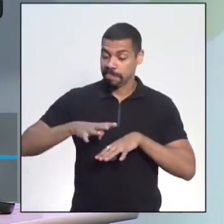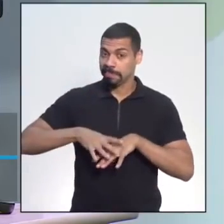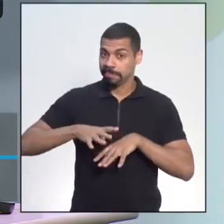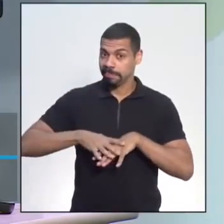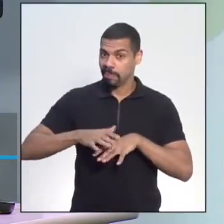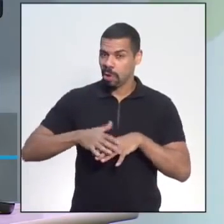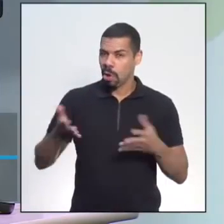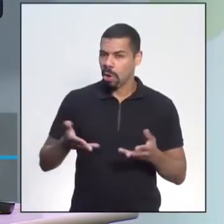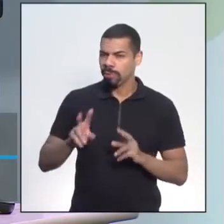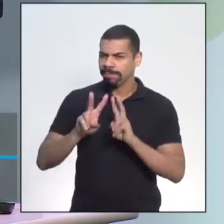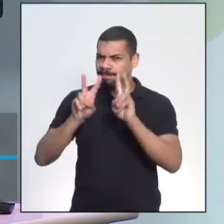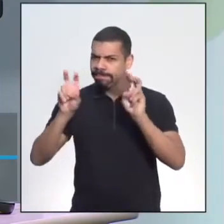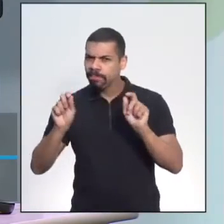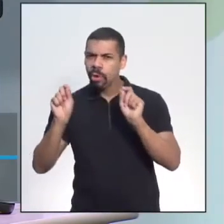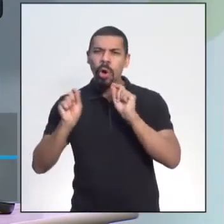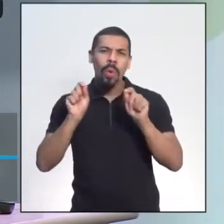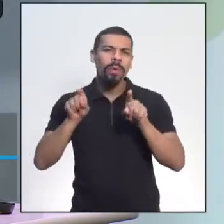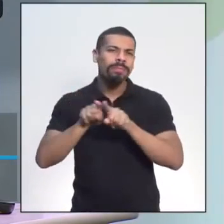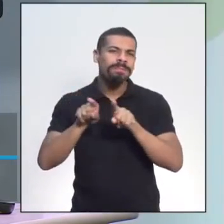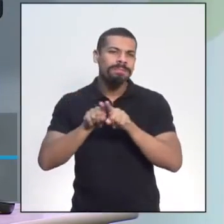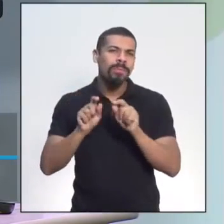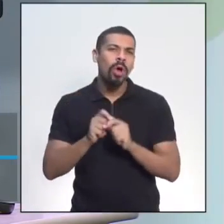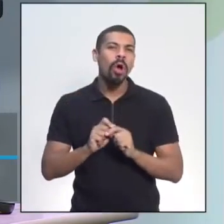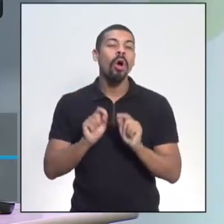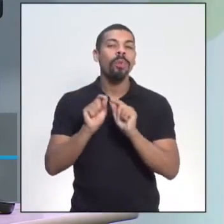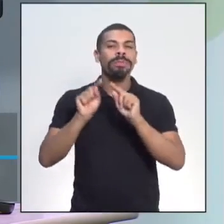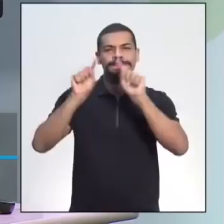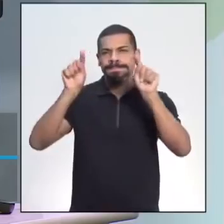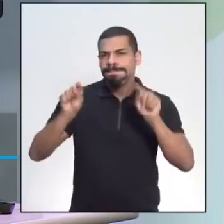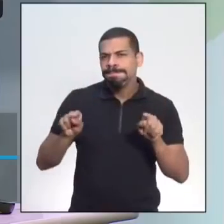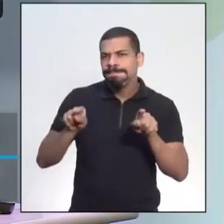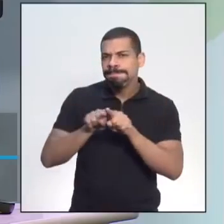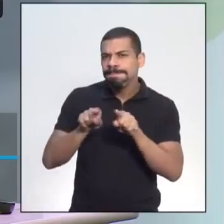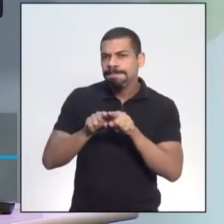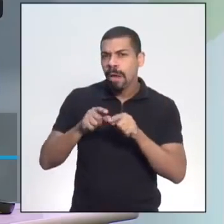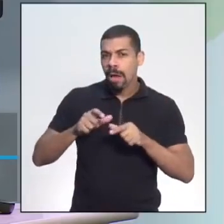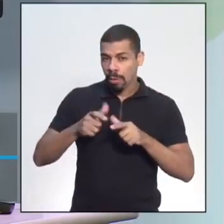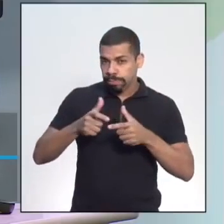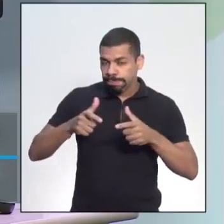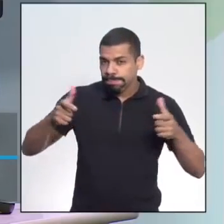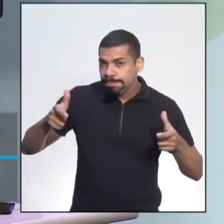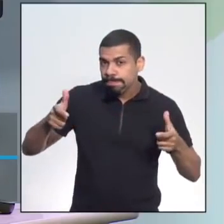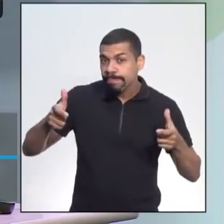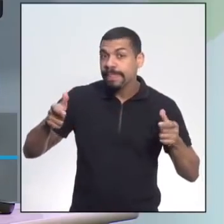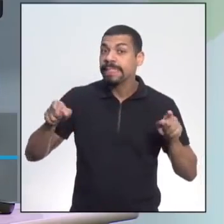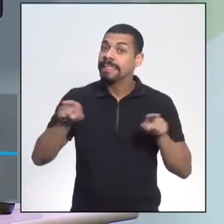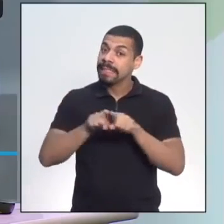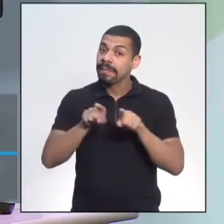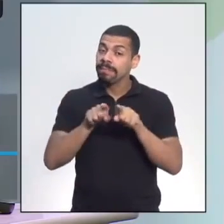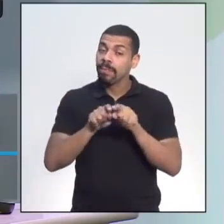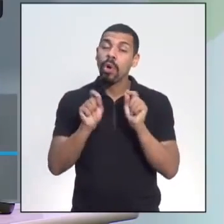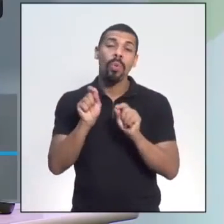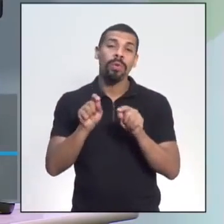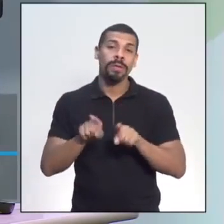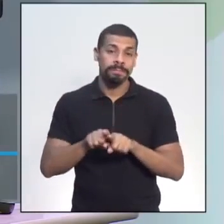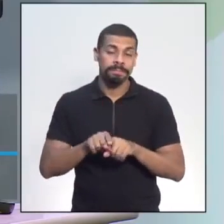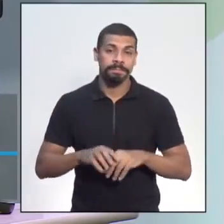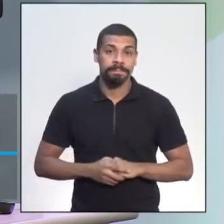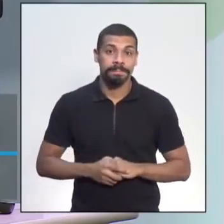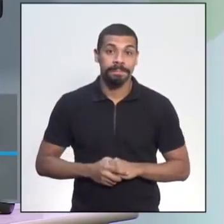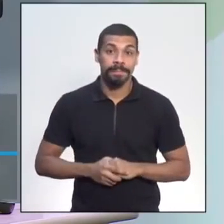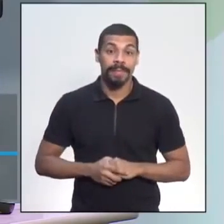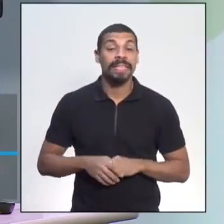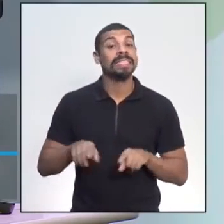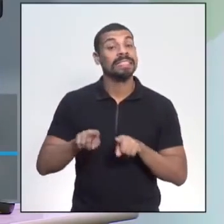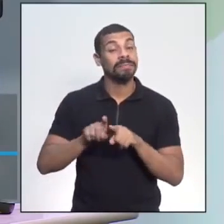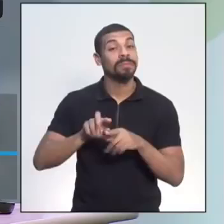de hoje ainda é função do primeiro grau, mas hoje nós vamos falar sobre crescimento e decrescimento das funções e, além disso, a